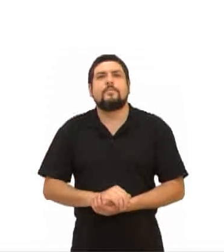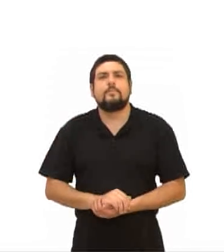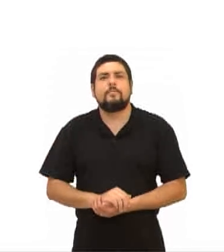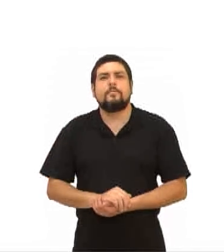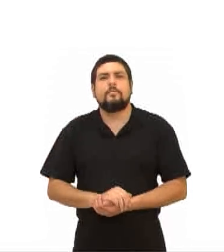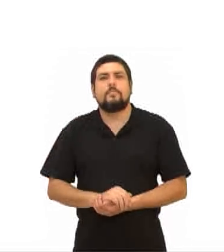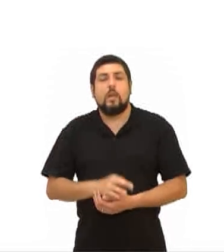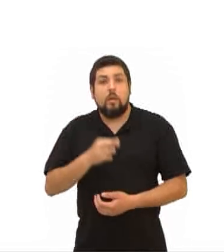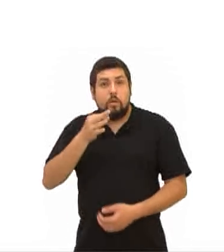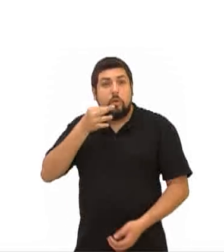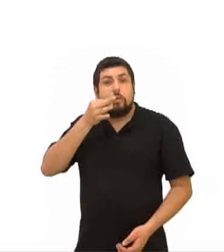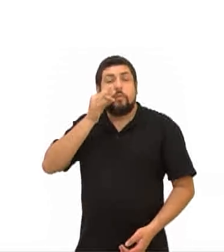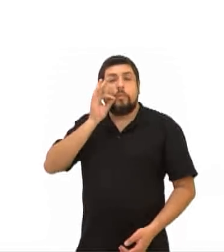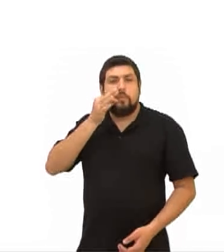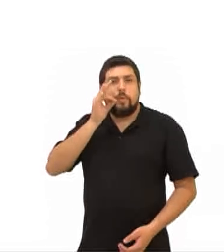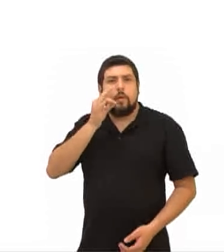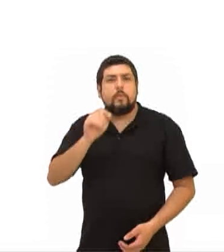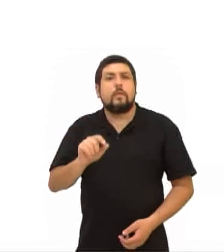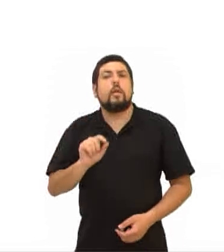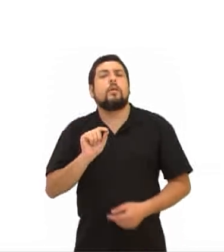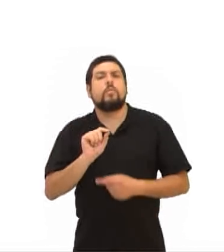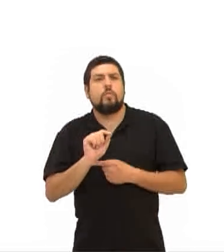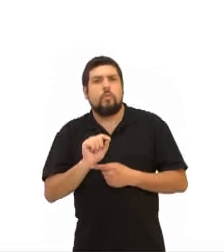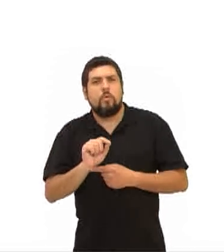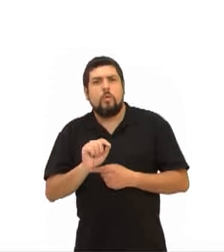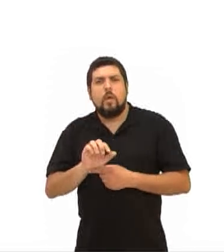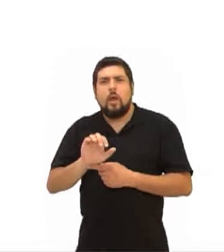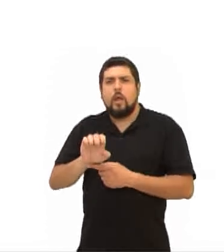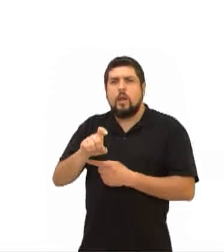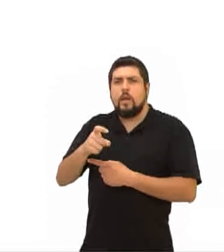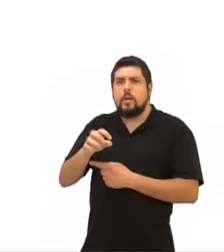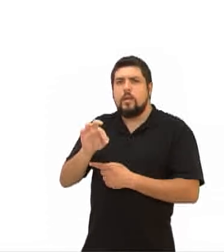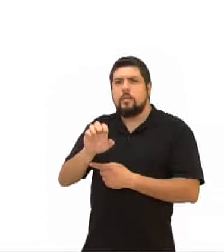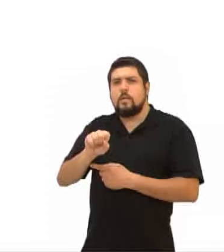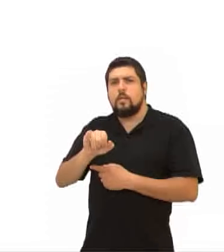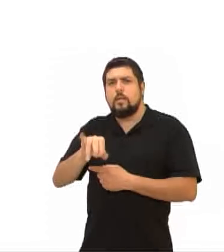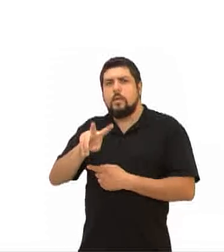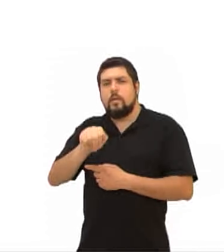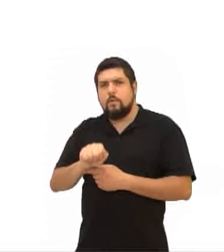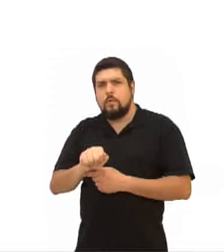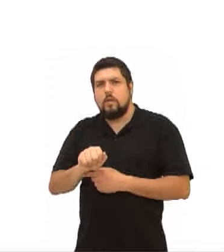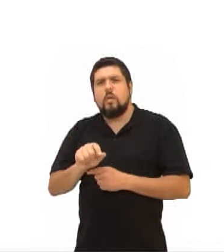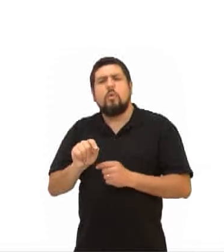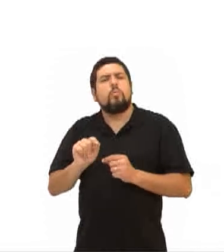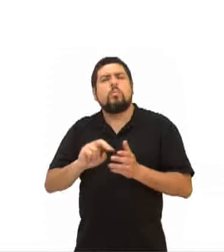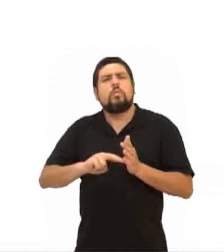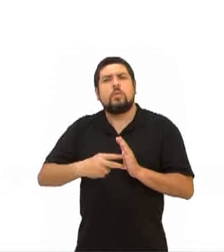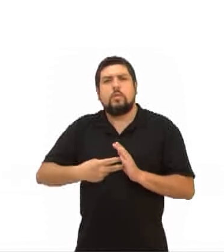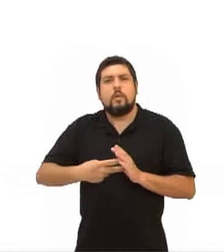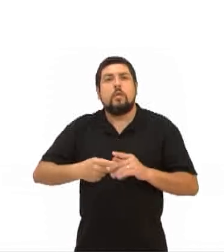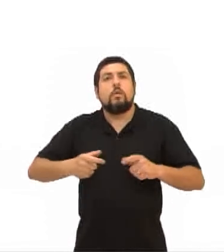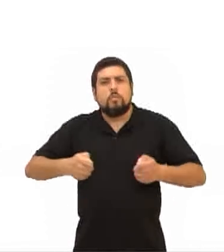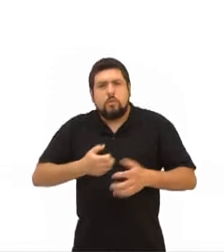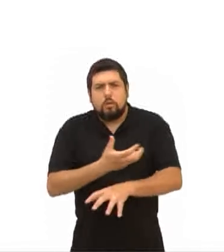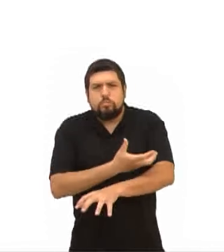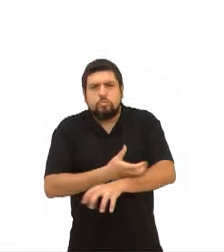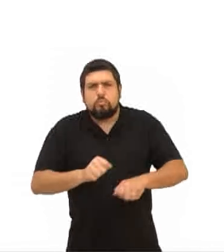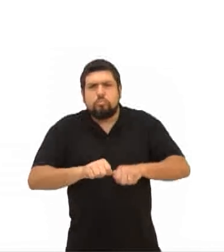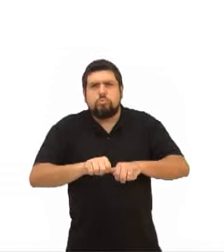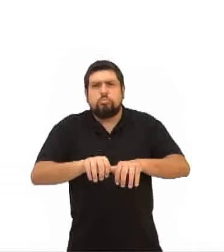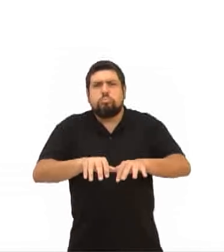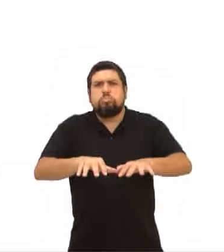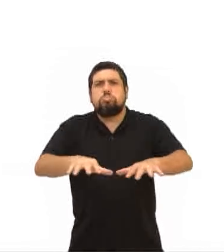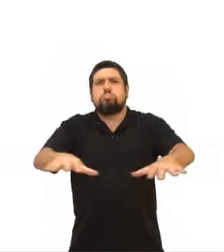é uma cultura extensiva, então, ou seja, ele vai ser produzido em grandes áreas. Requer